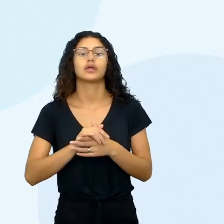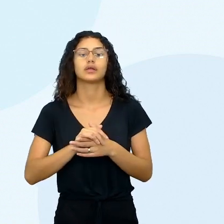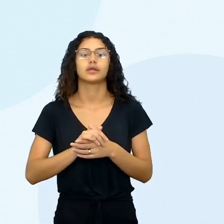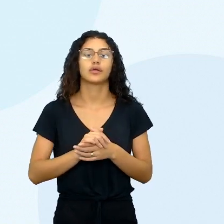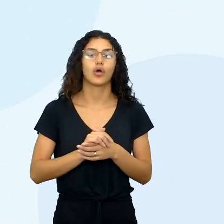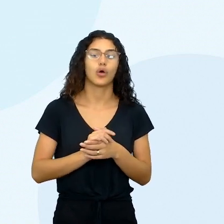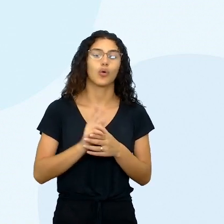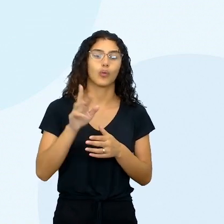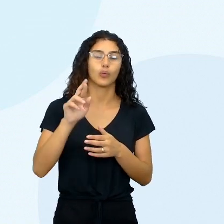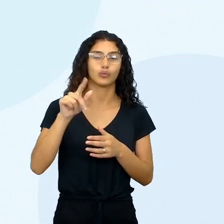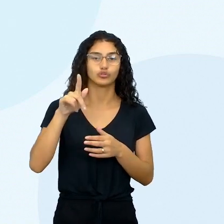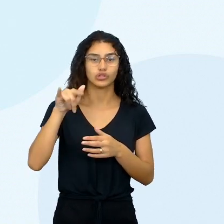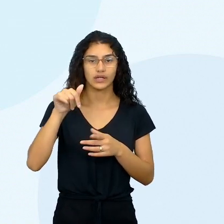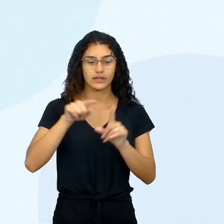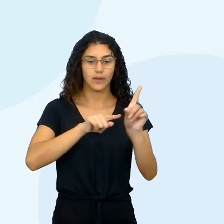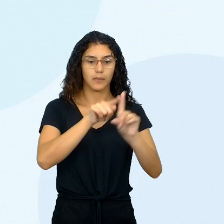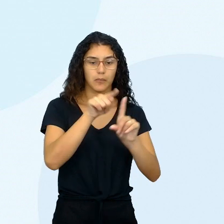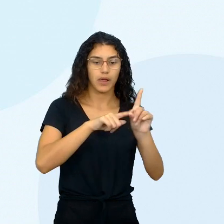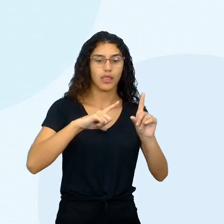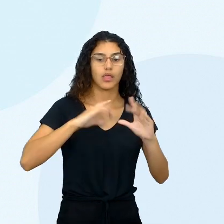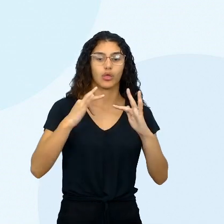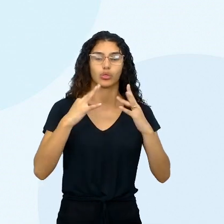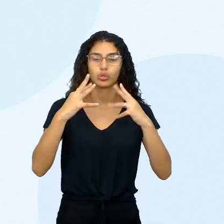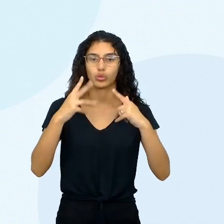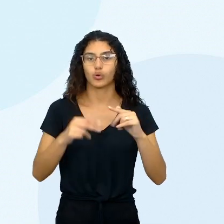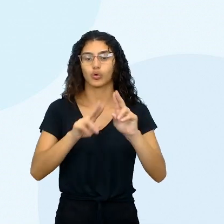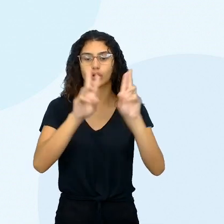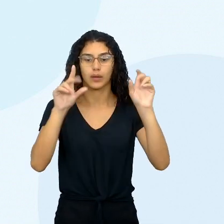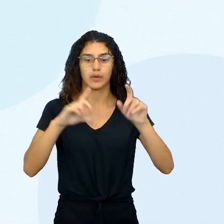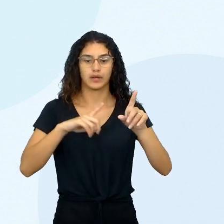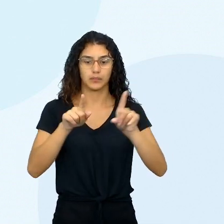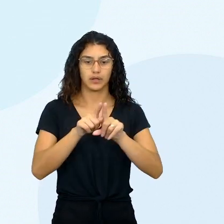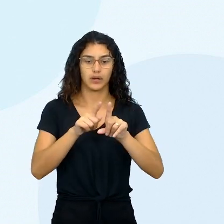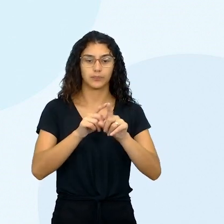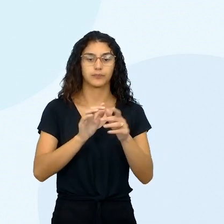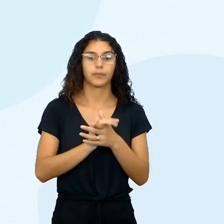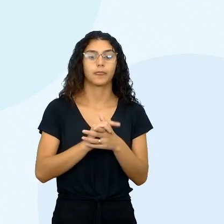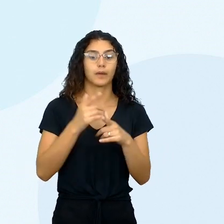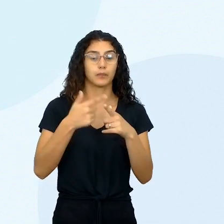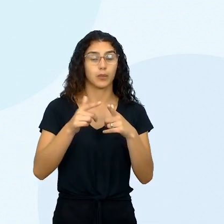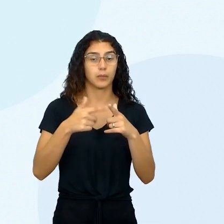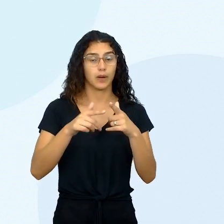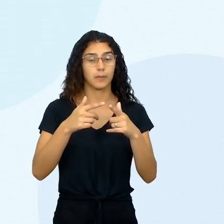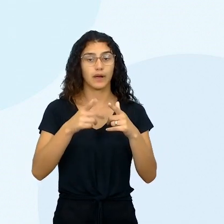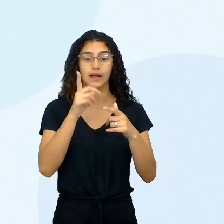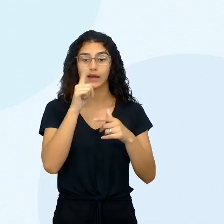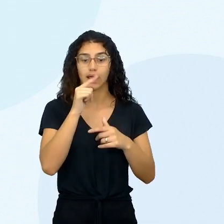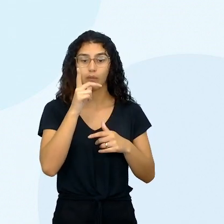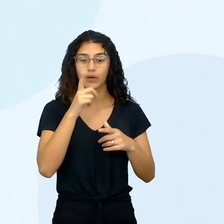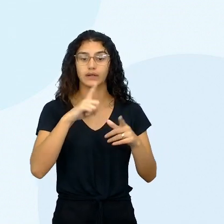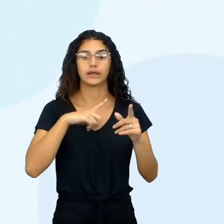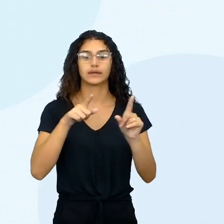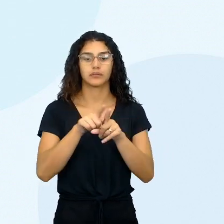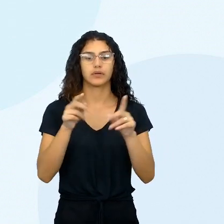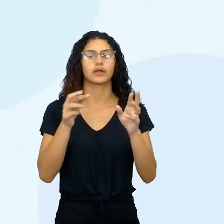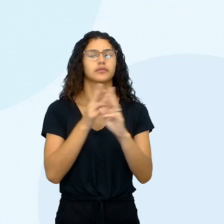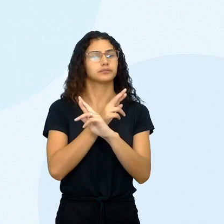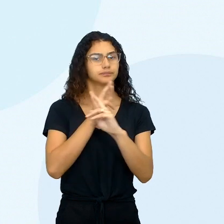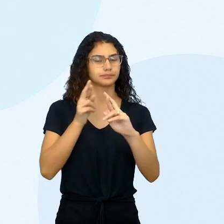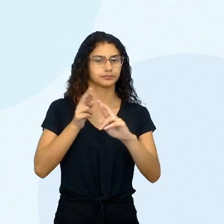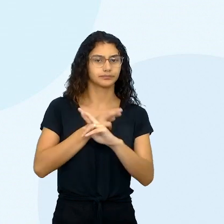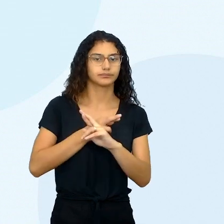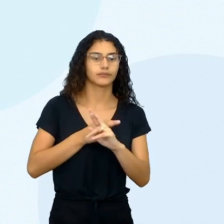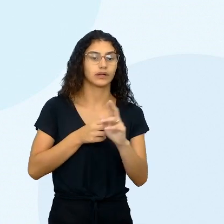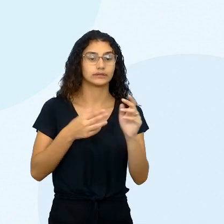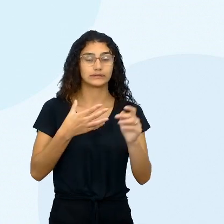emergência climática. A gente tem toda a problemática da escassez hídrica, que no Brasil tem íntima relação com a questão da